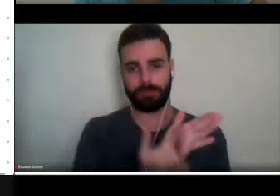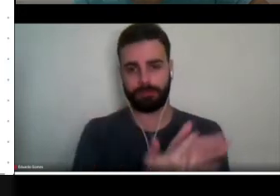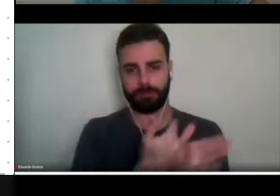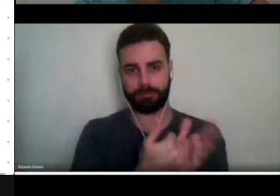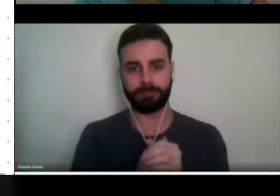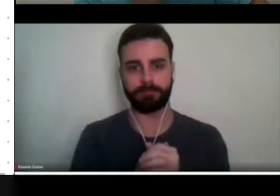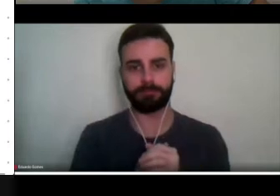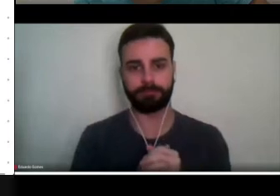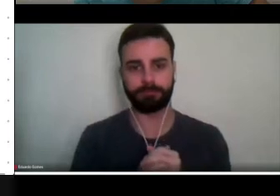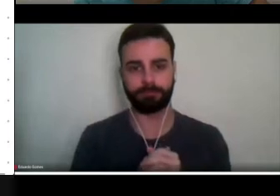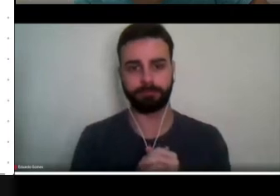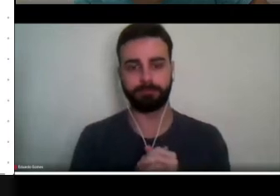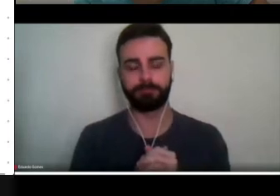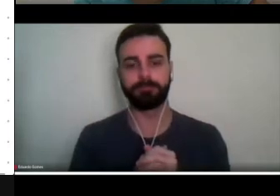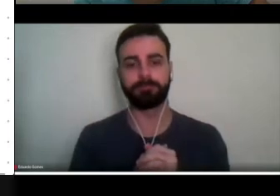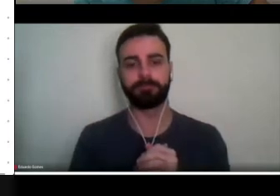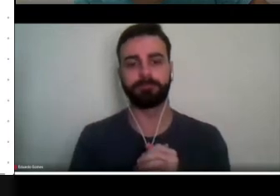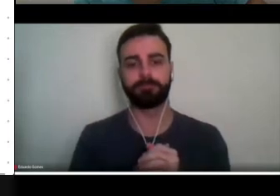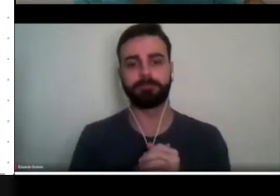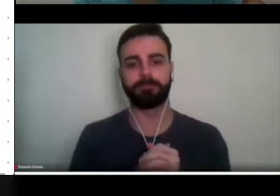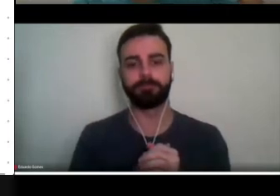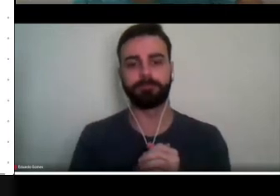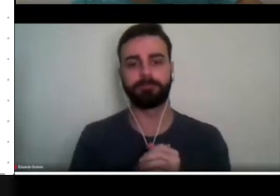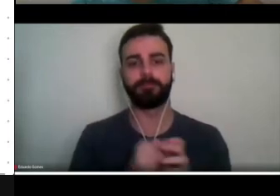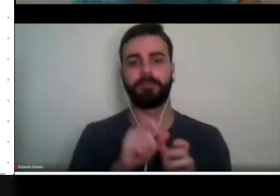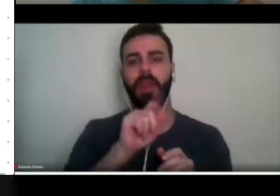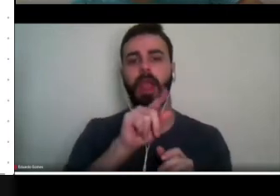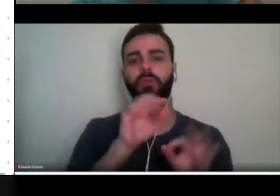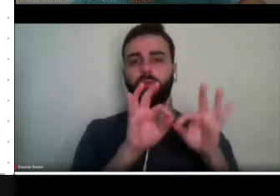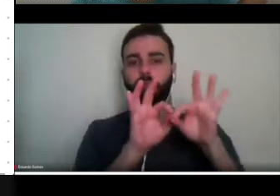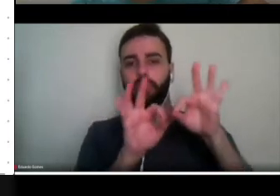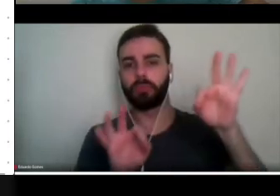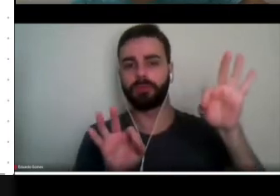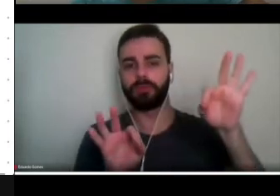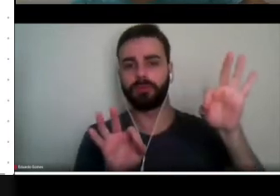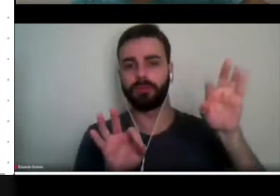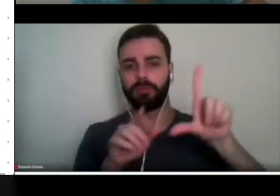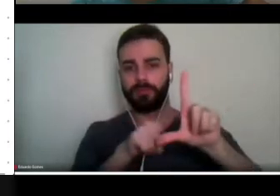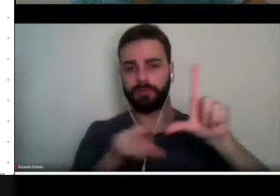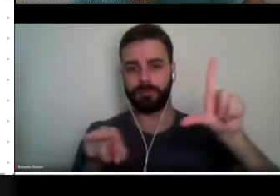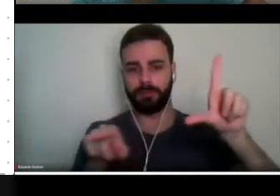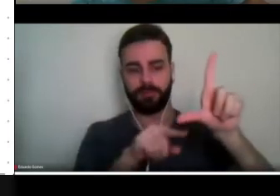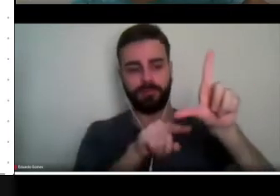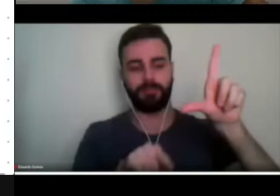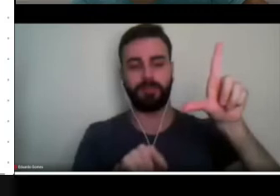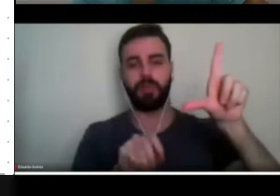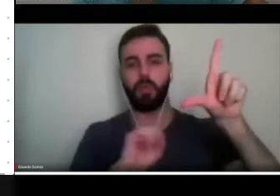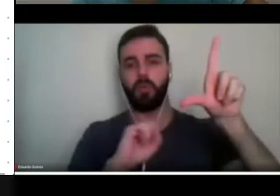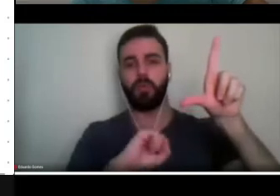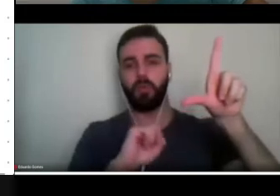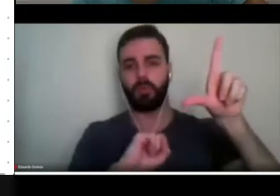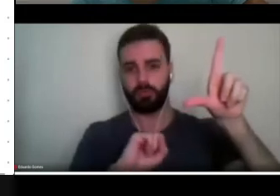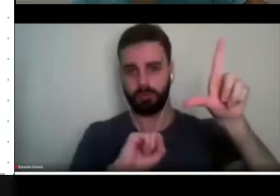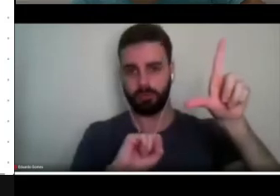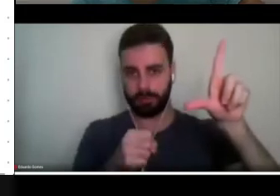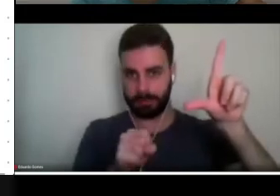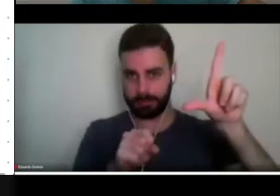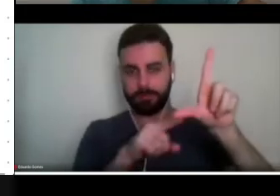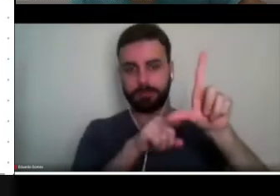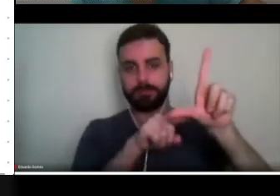até 8 segundos. De 8 a 9 segundos, eu tenho uma velocidade